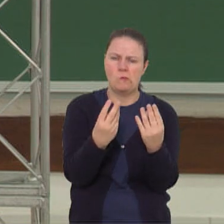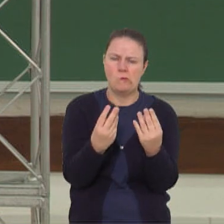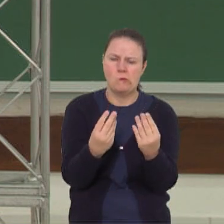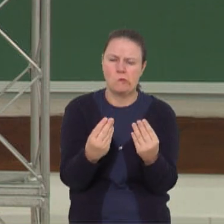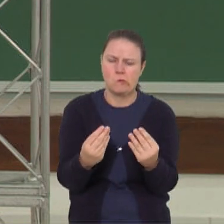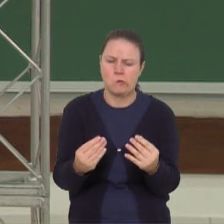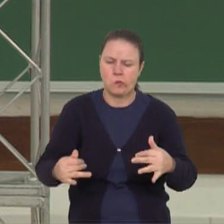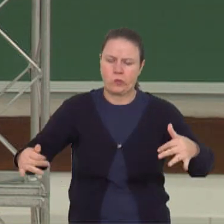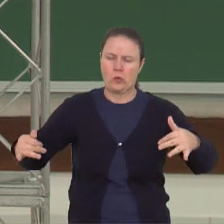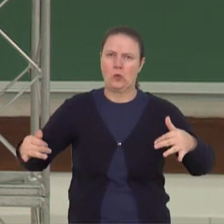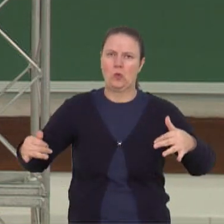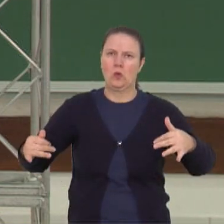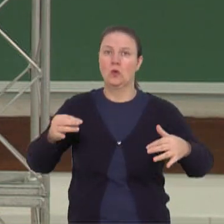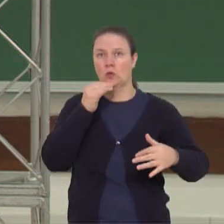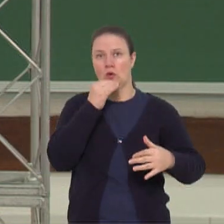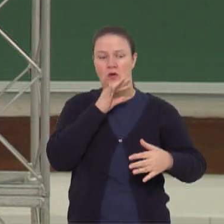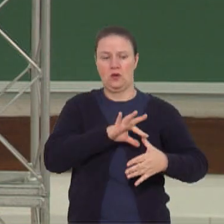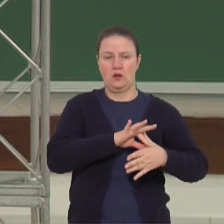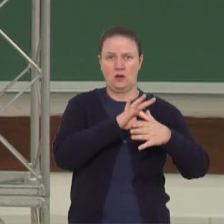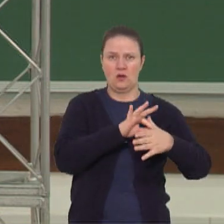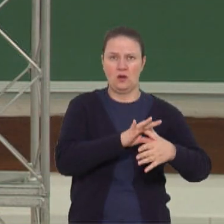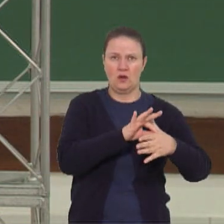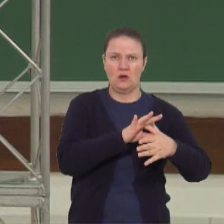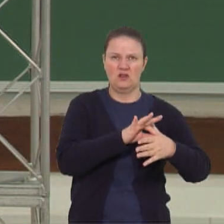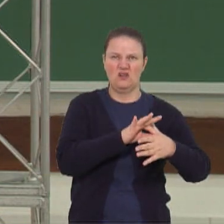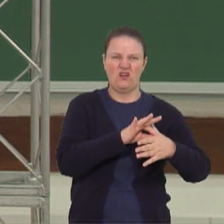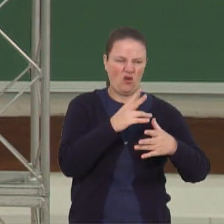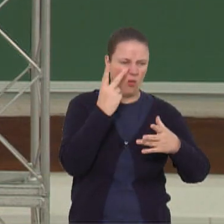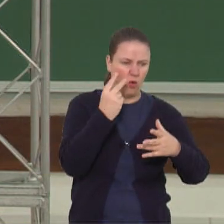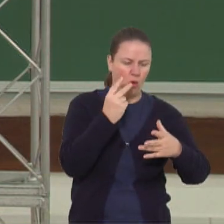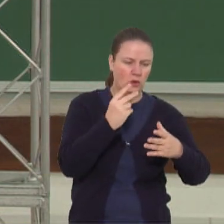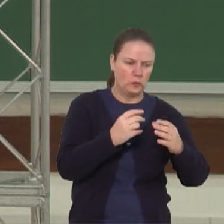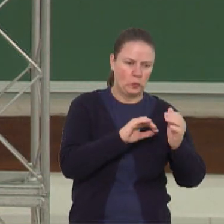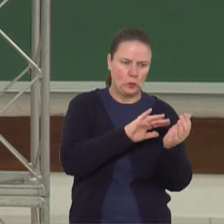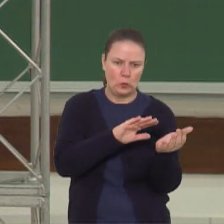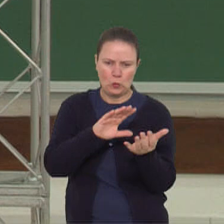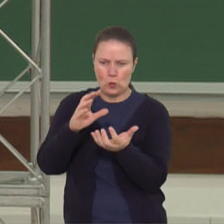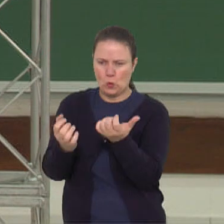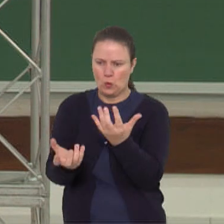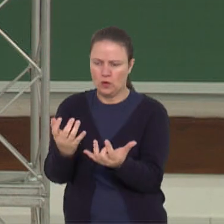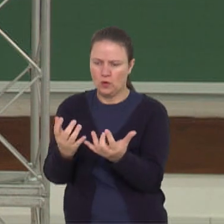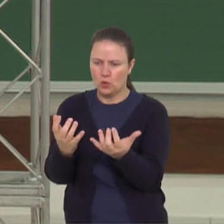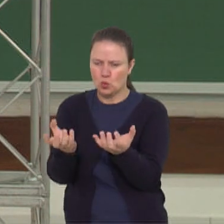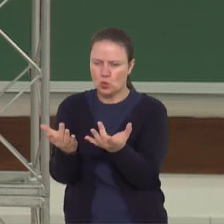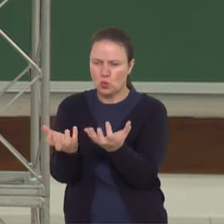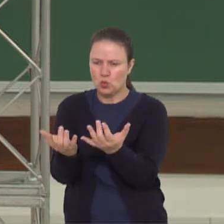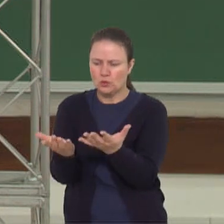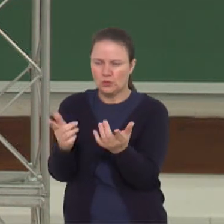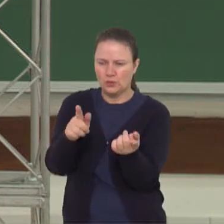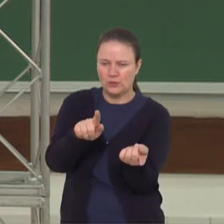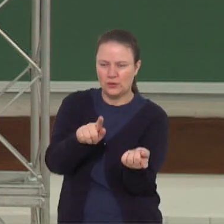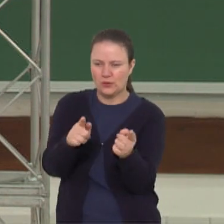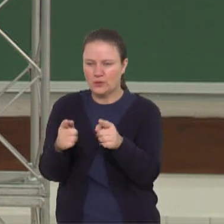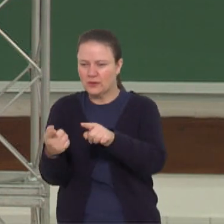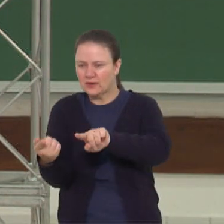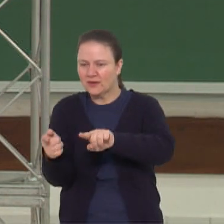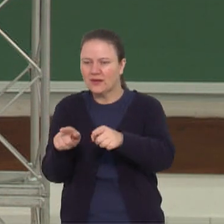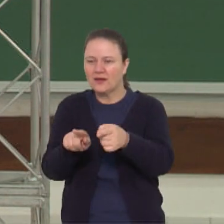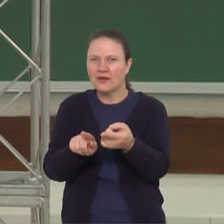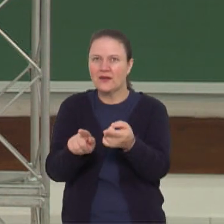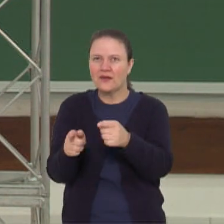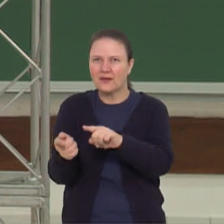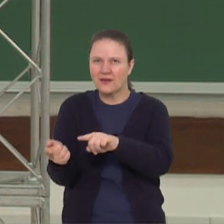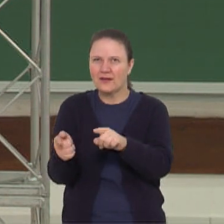outro. O cru vira assado. O assado vira o torrado. Tudo o fogo